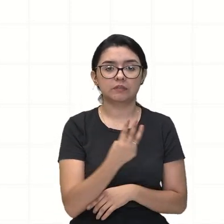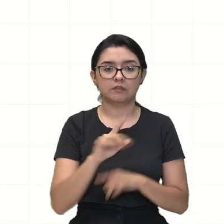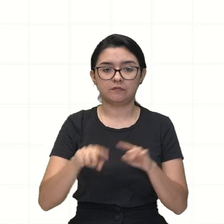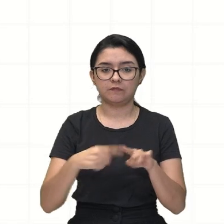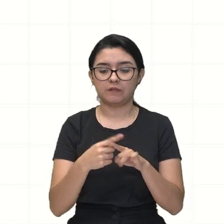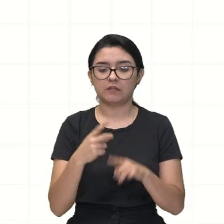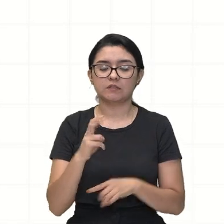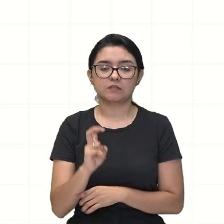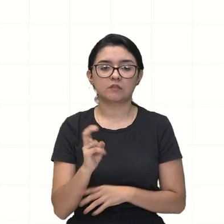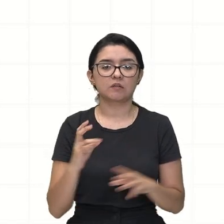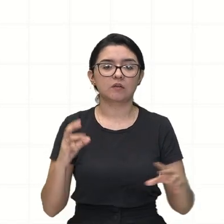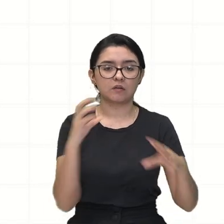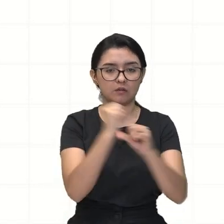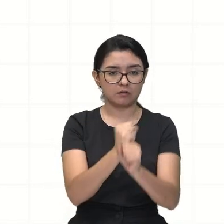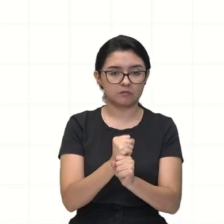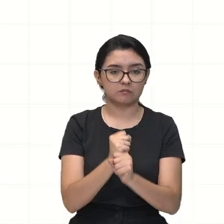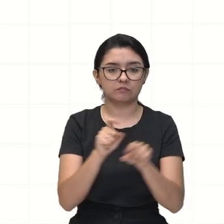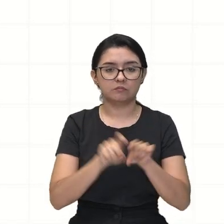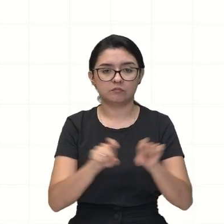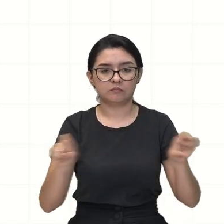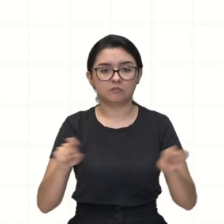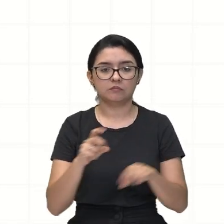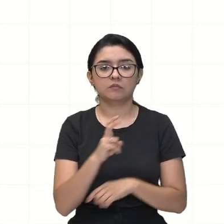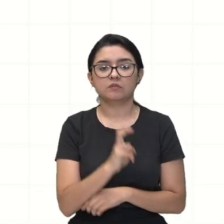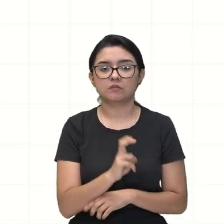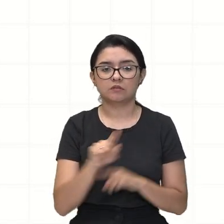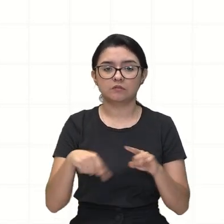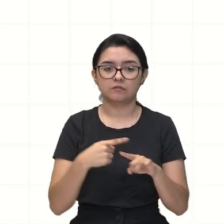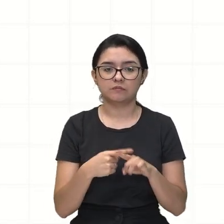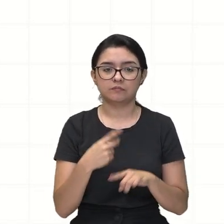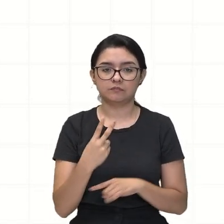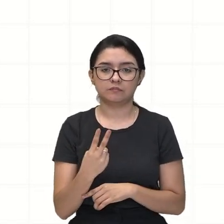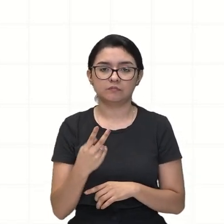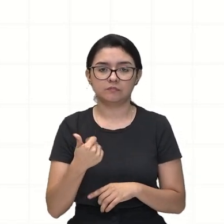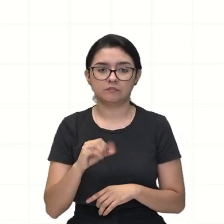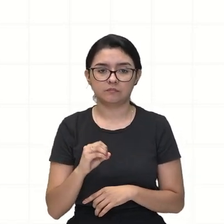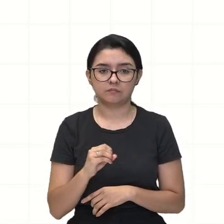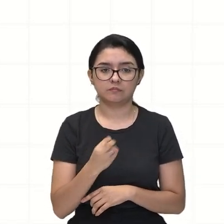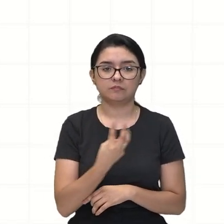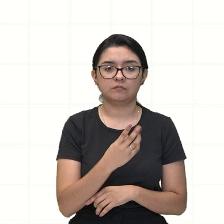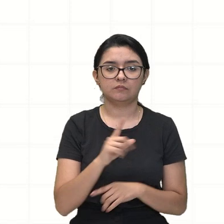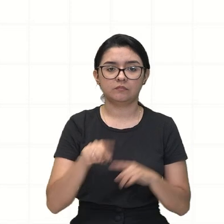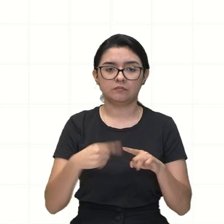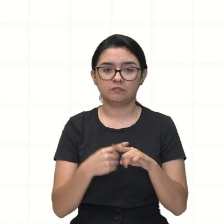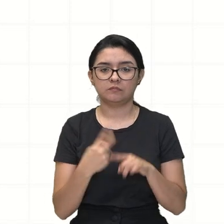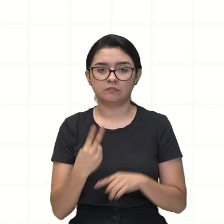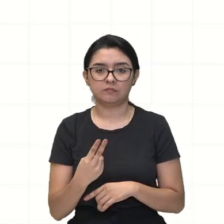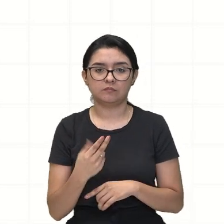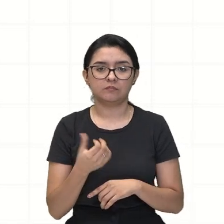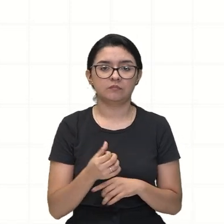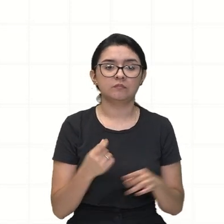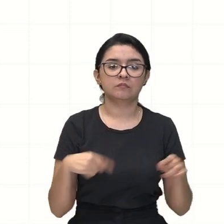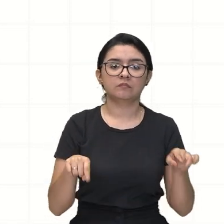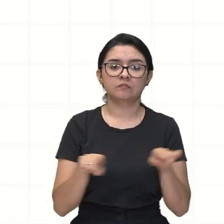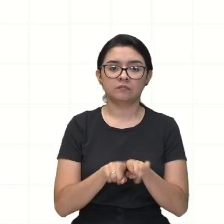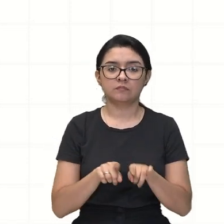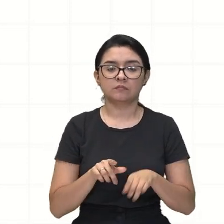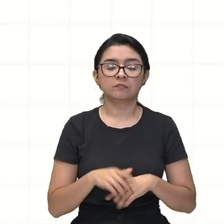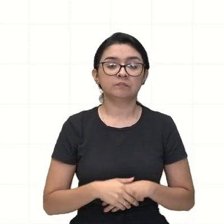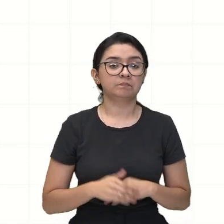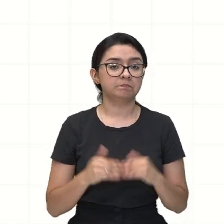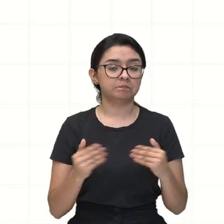vez. Calculando isso daqui, 5 vezes 2, 10, 3 vezes 2, 6, 6 vezes 10, 60. Pronto.